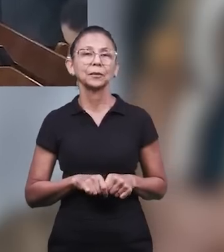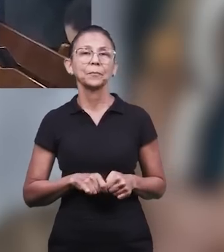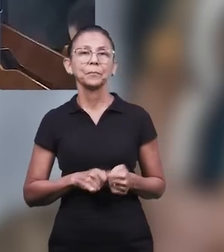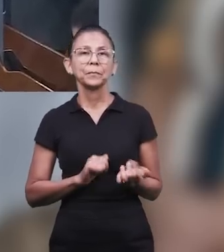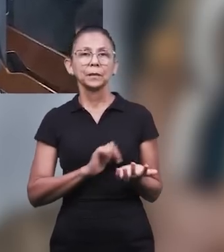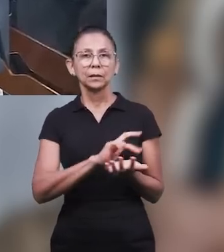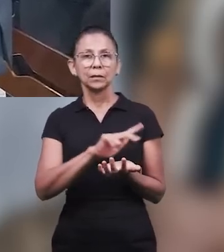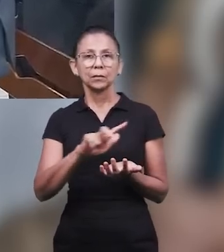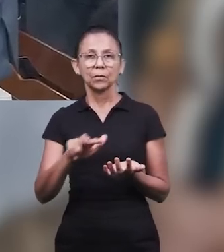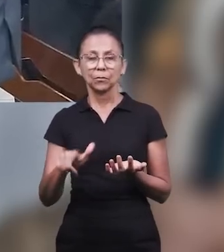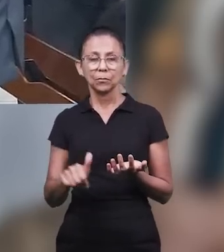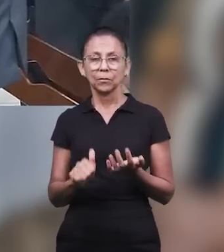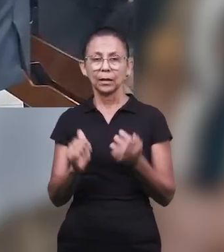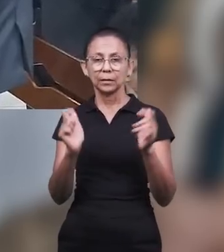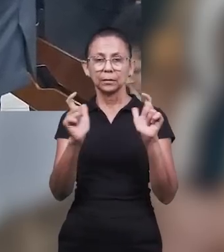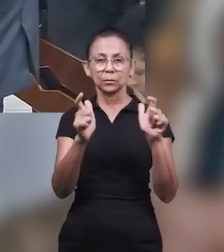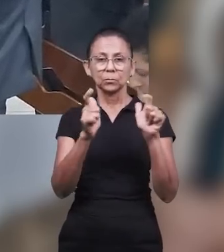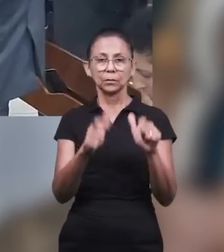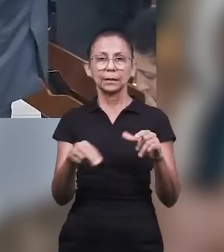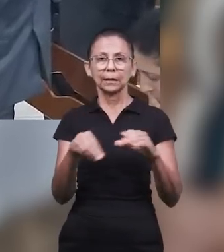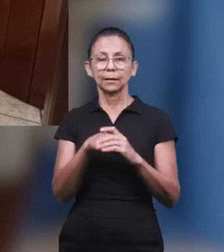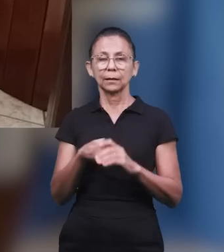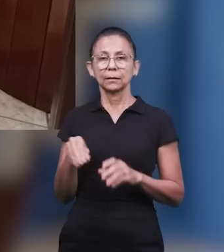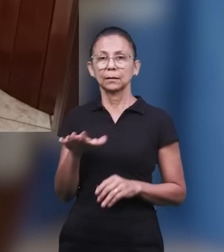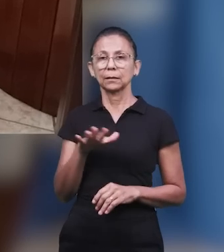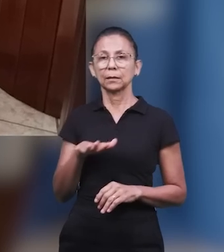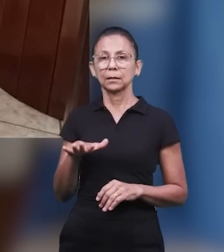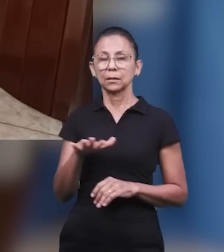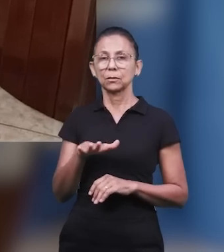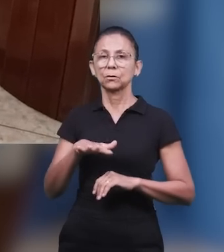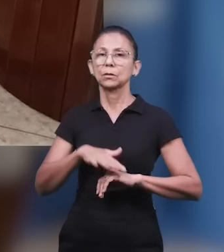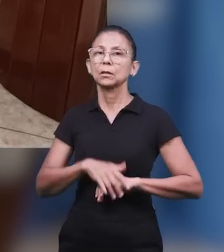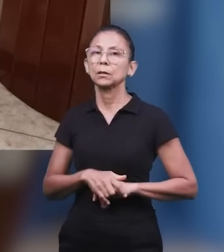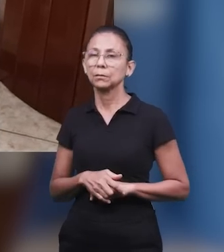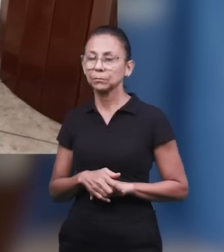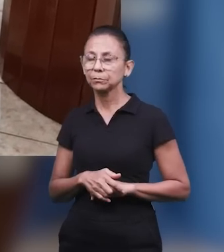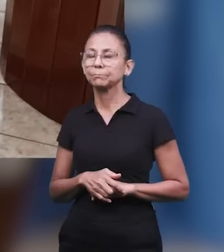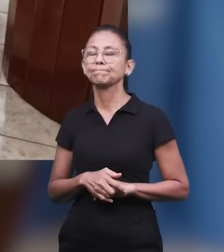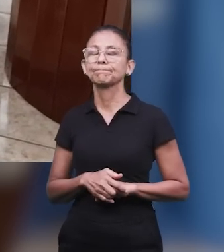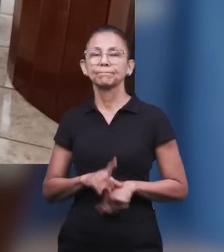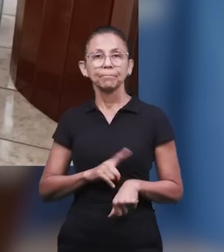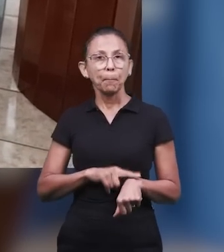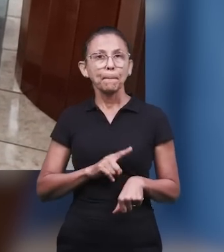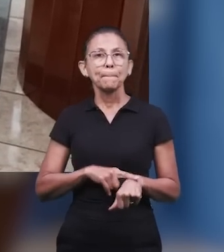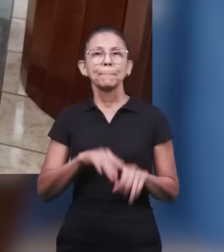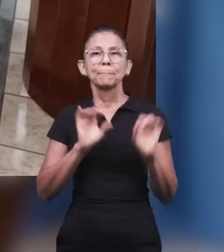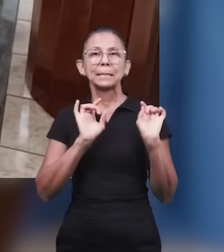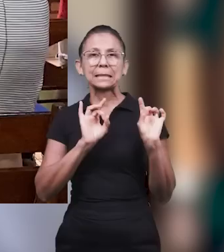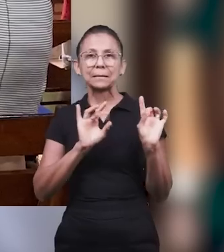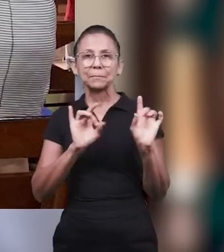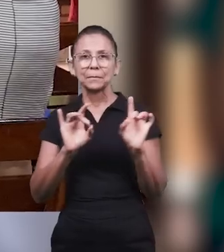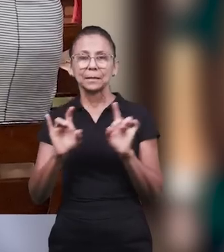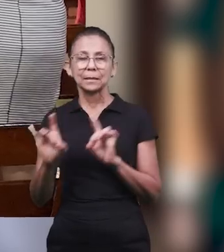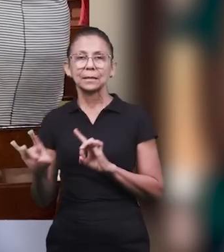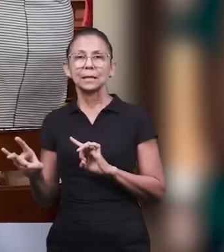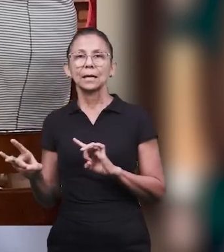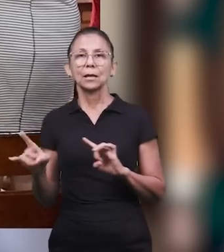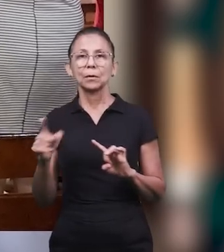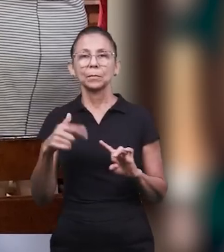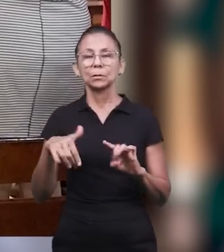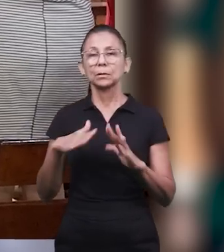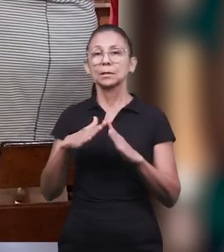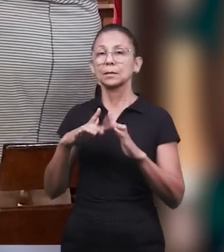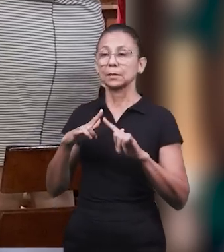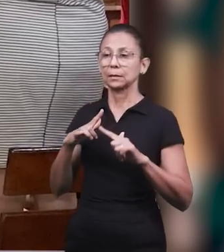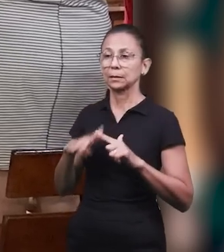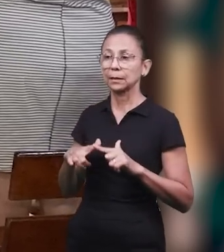tivemos também ali na ICM Água Limpa e na ICM Três Poços, um momento ali também muito especial para essas igrejas,